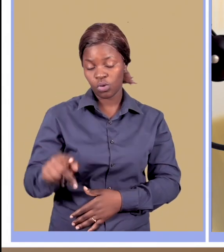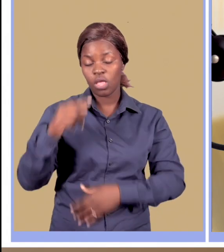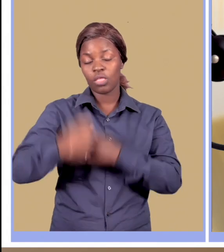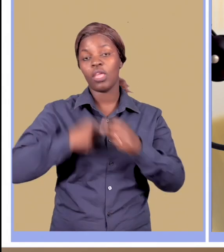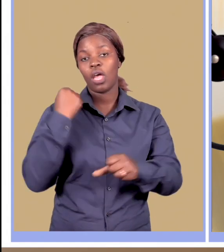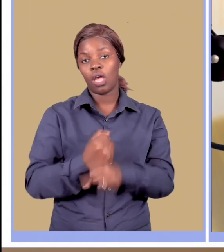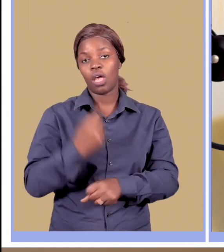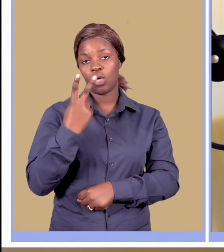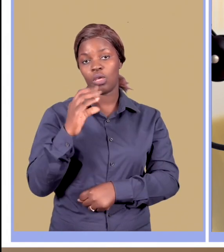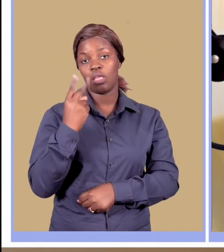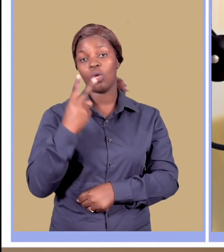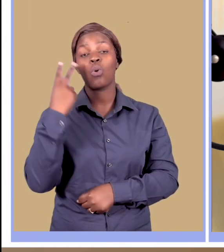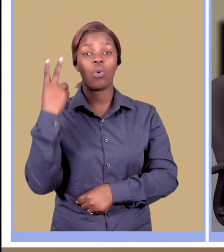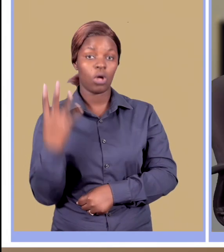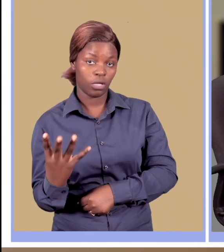do corrente ano.